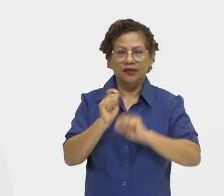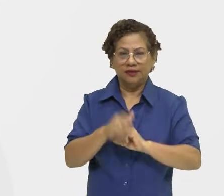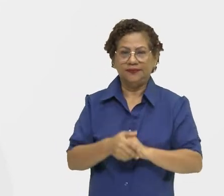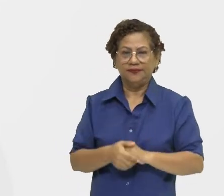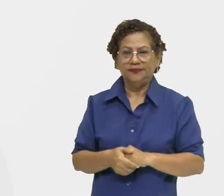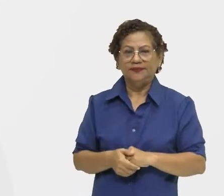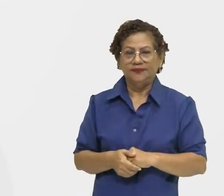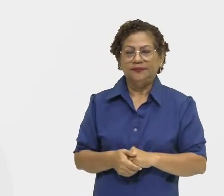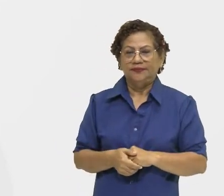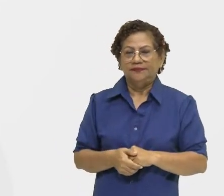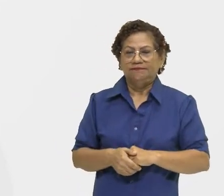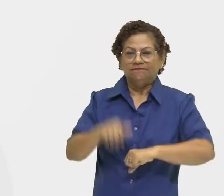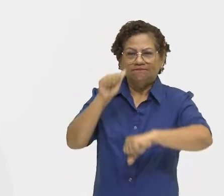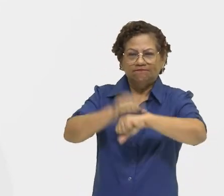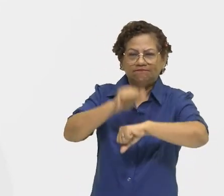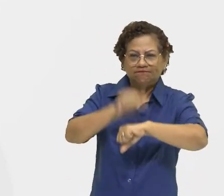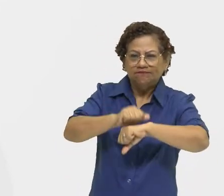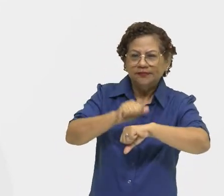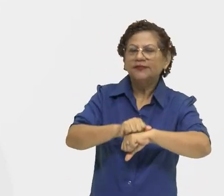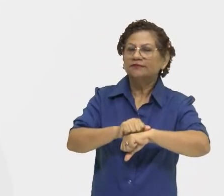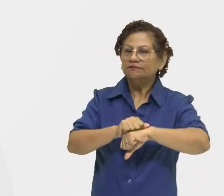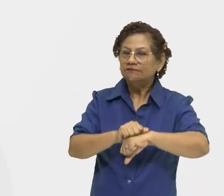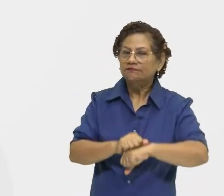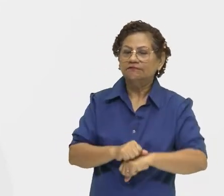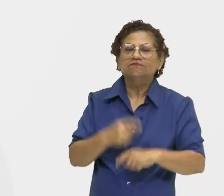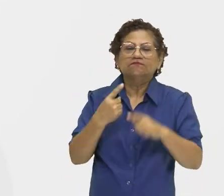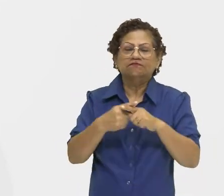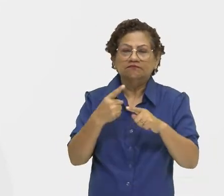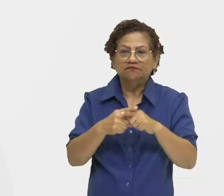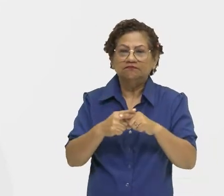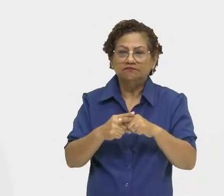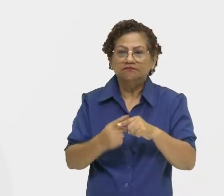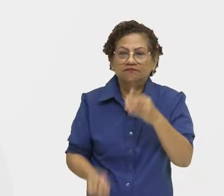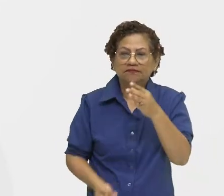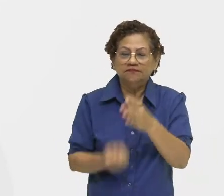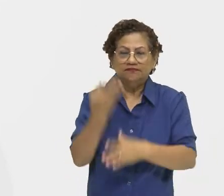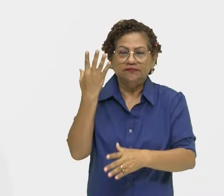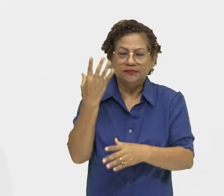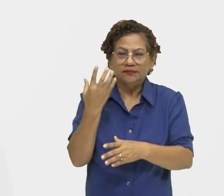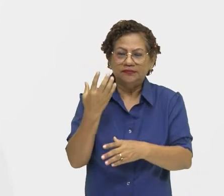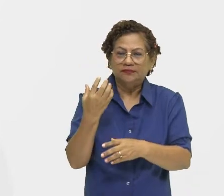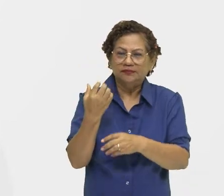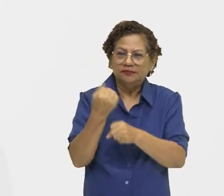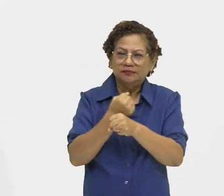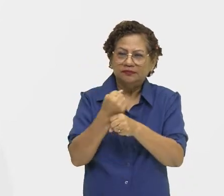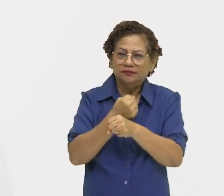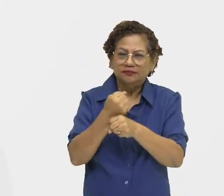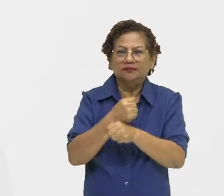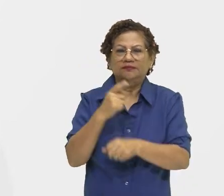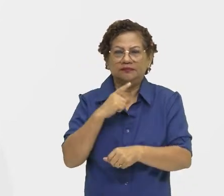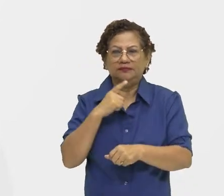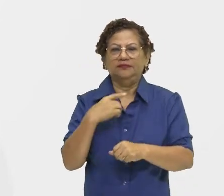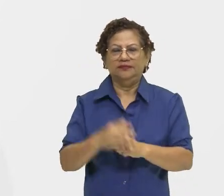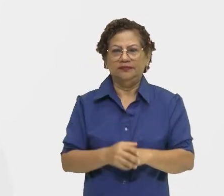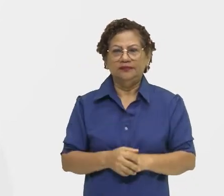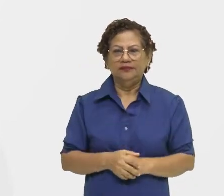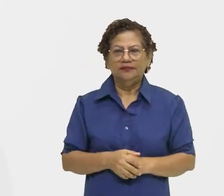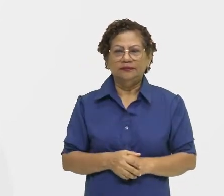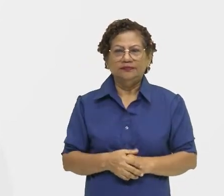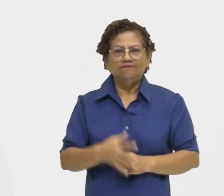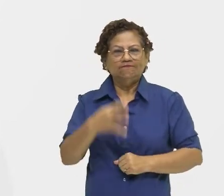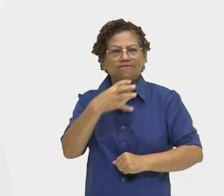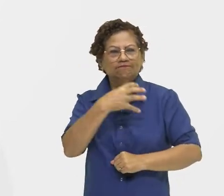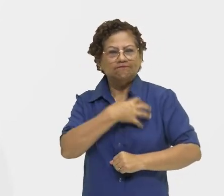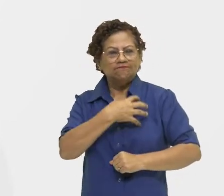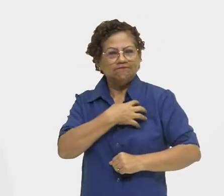solidez e durabilidade. Elas foram feitas para durar muito tempo. Sentimento de